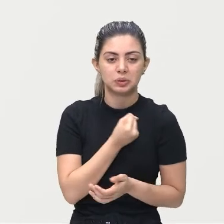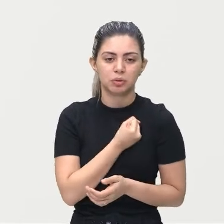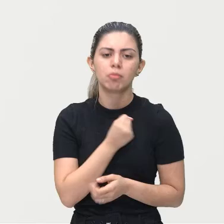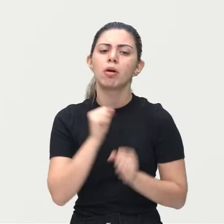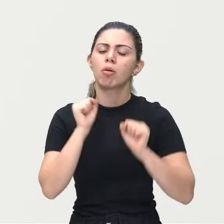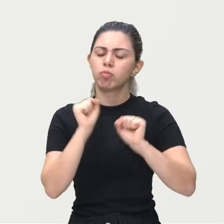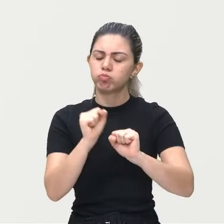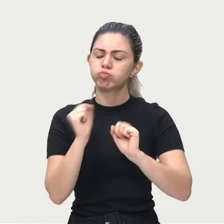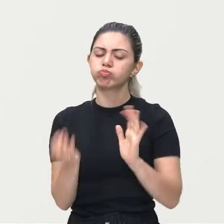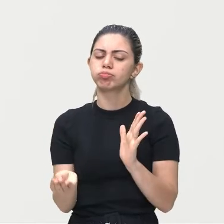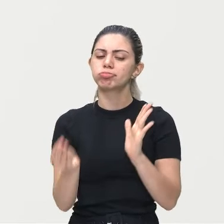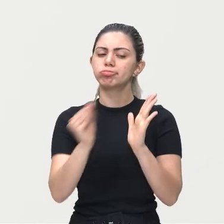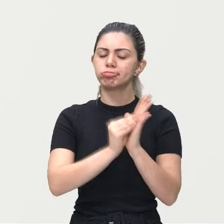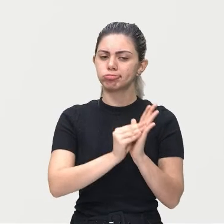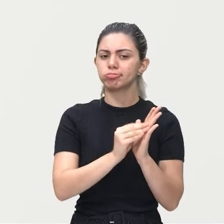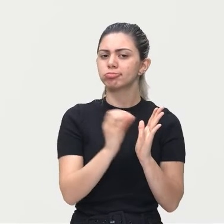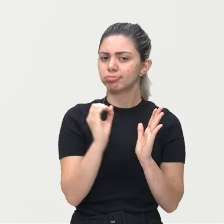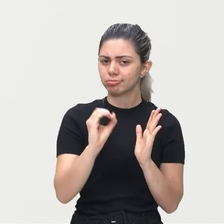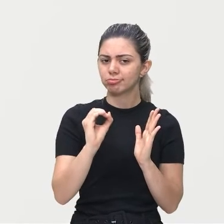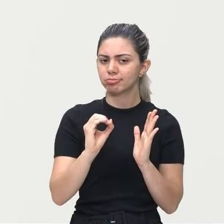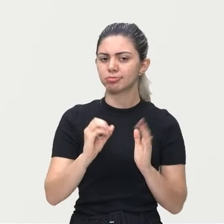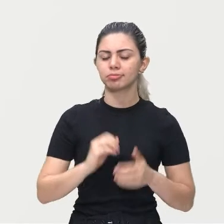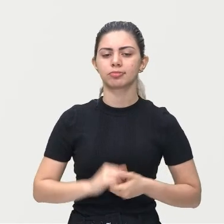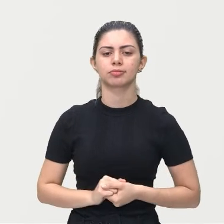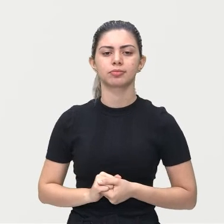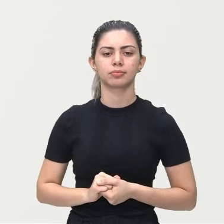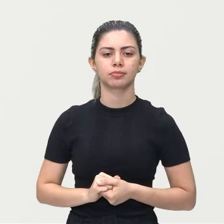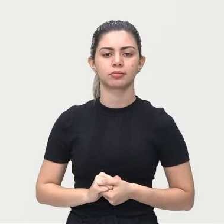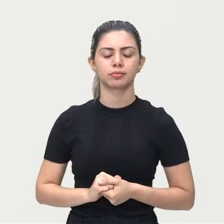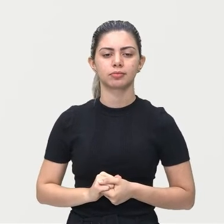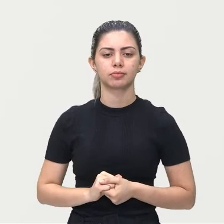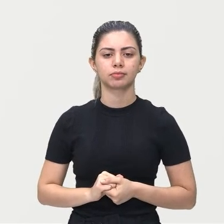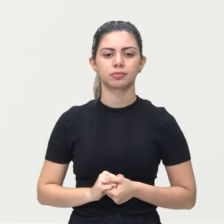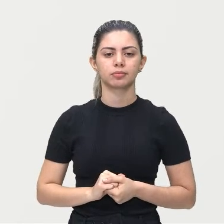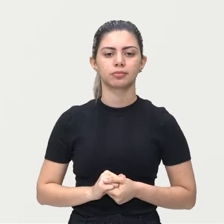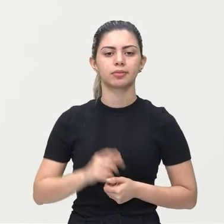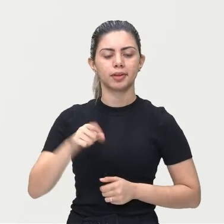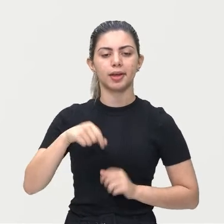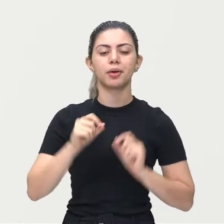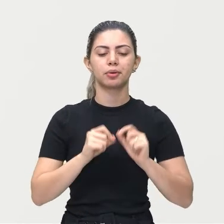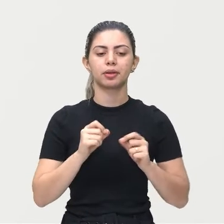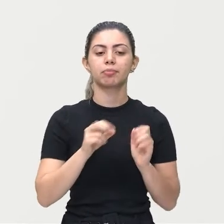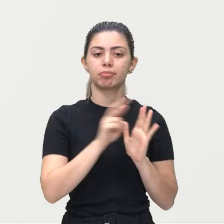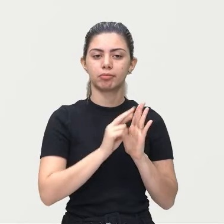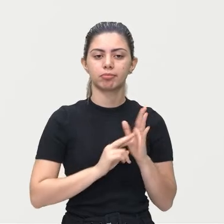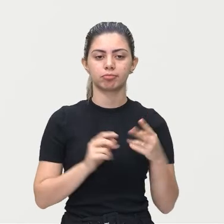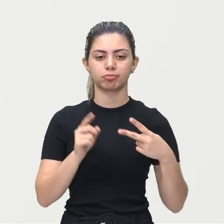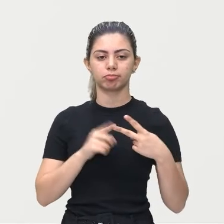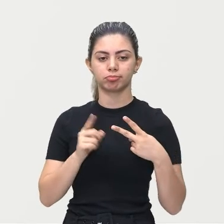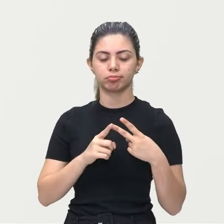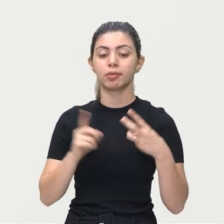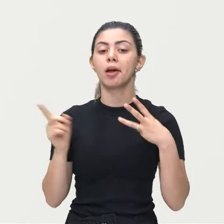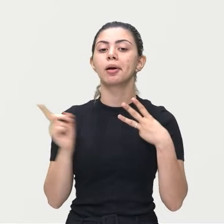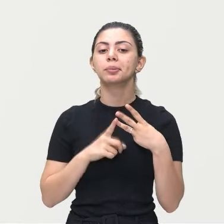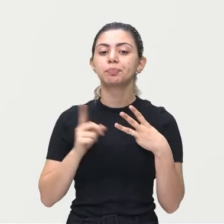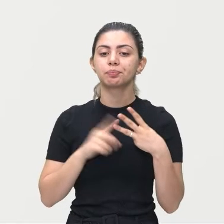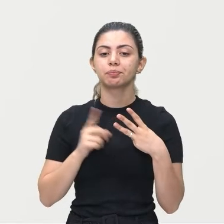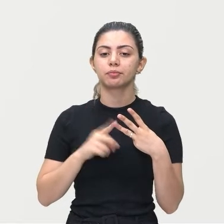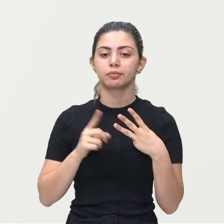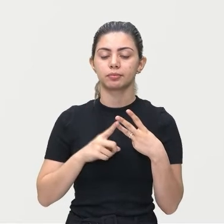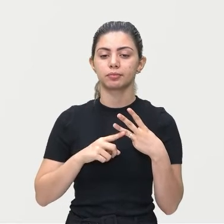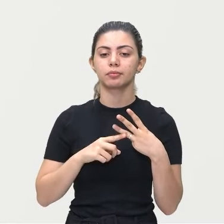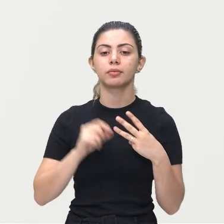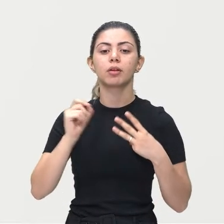pode preencher com zero, pessoal. Essa aqui é a ideia. Então essa é a regra 2. Terceira, para